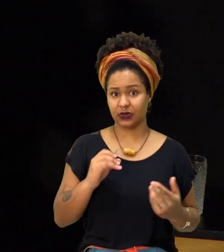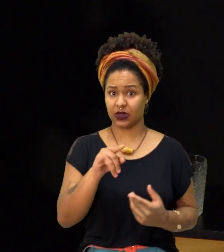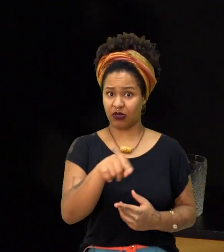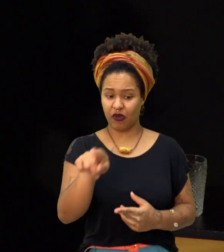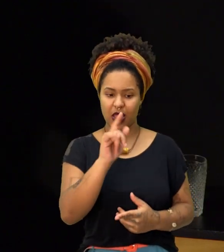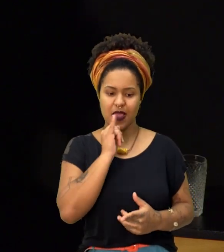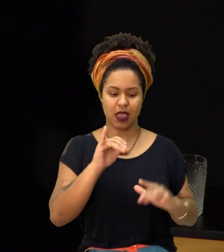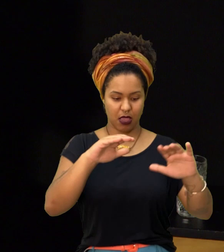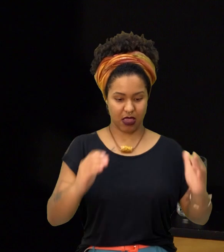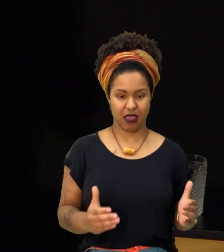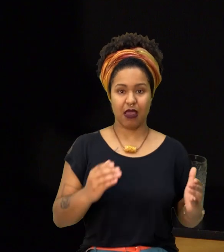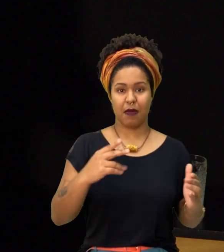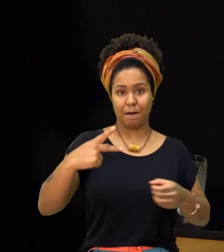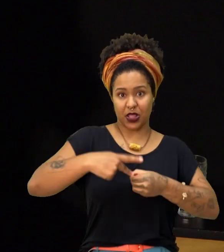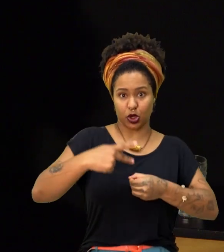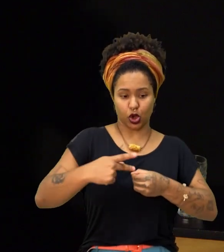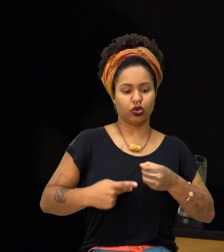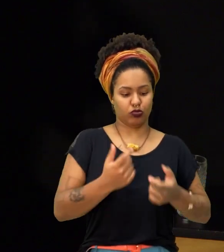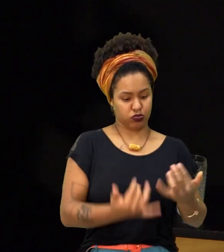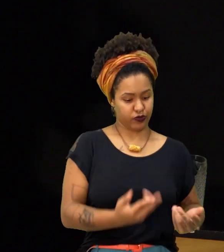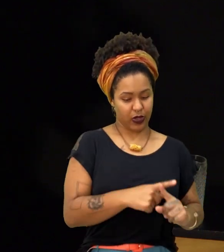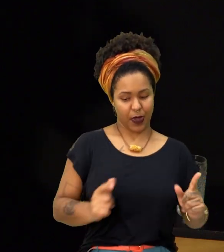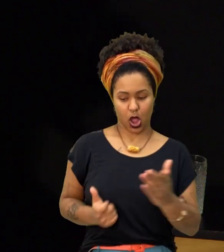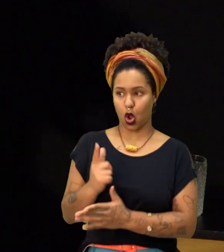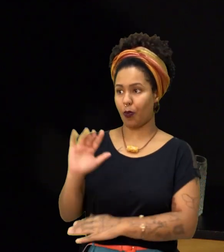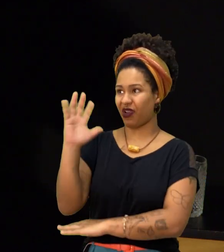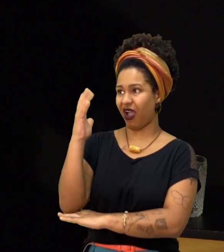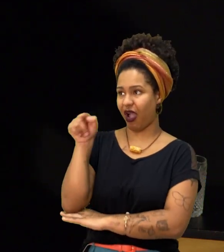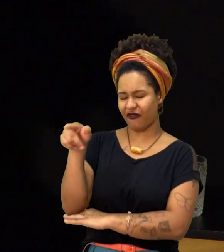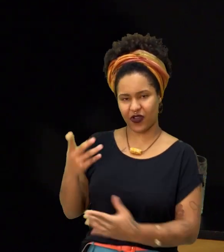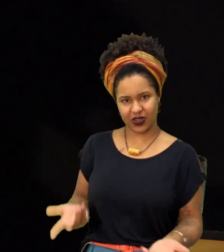um barril de petróleo, mas você comprou uma árvore, tá certo?